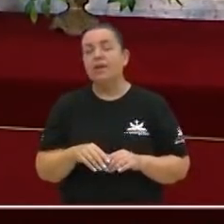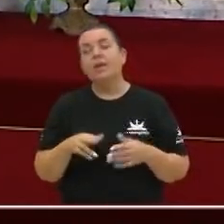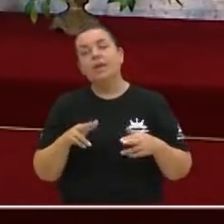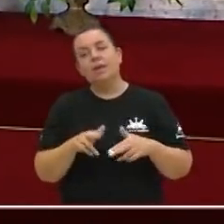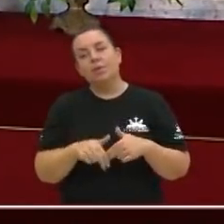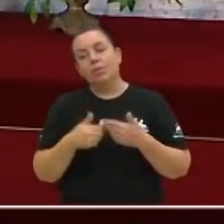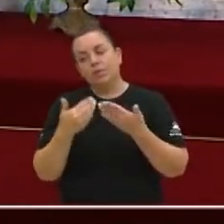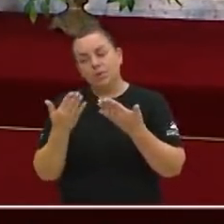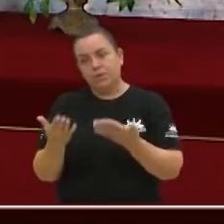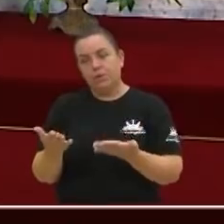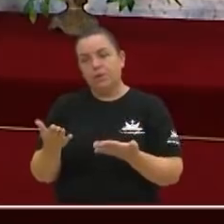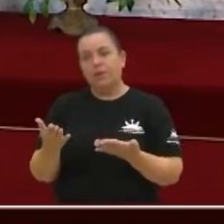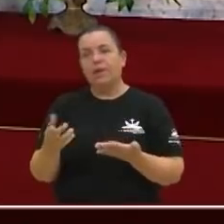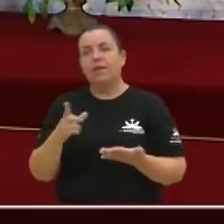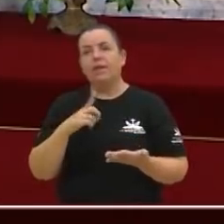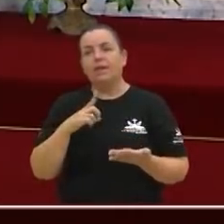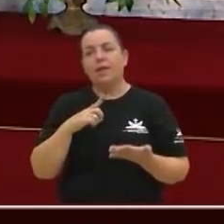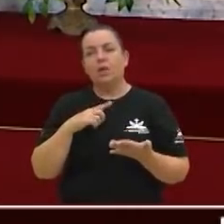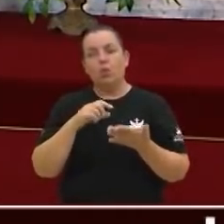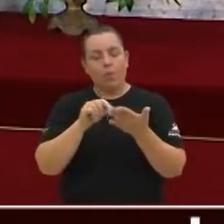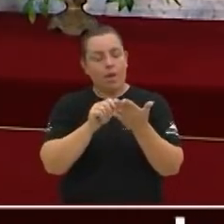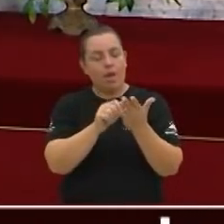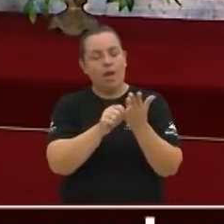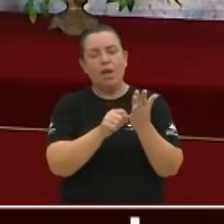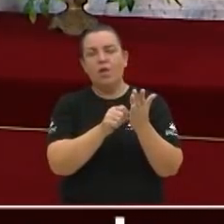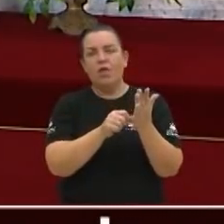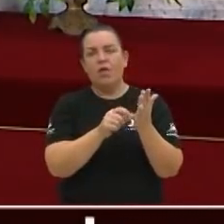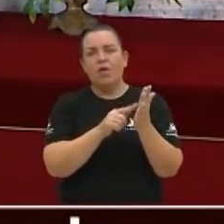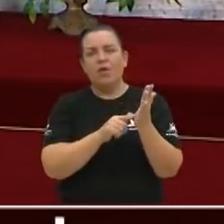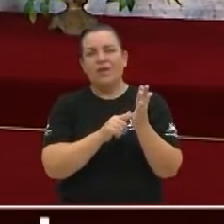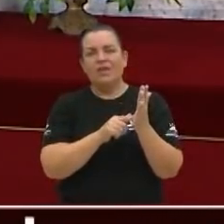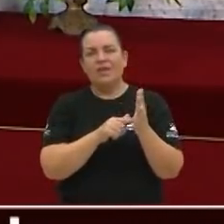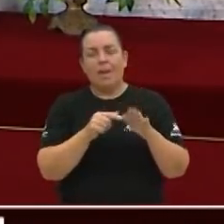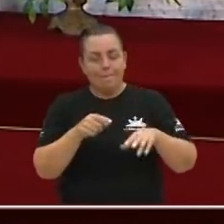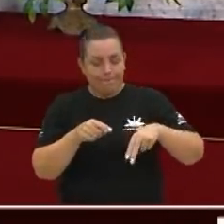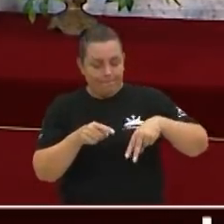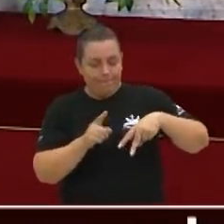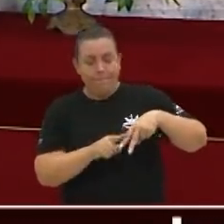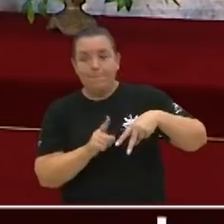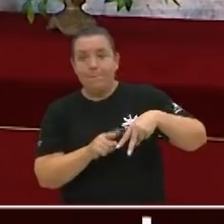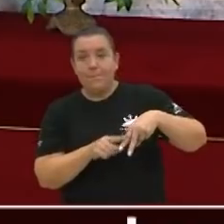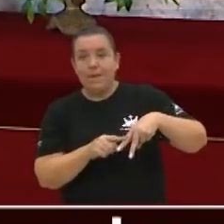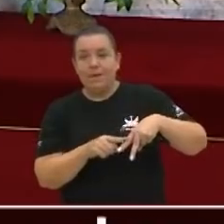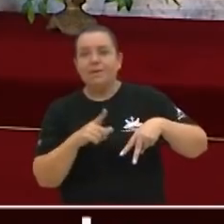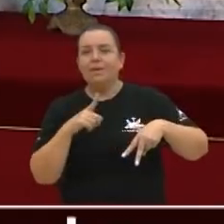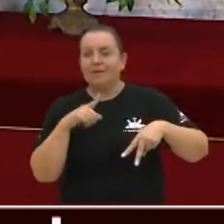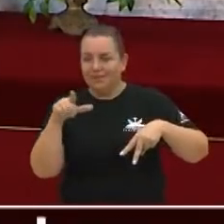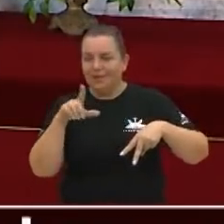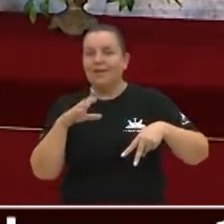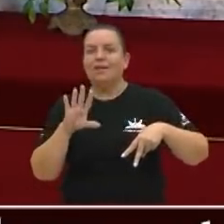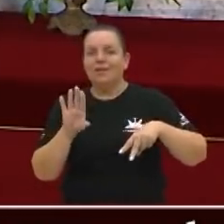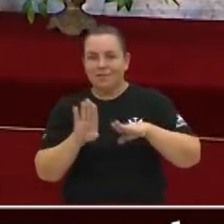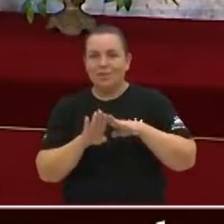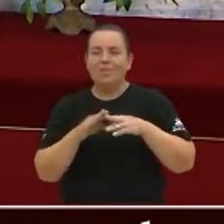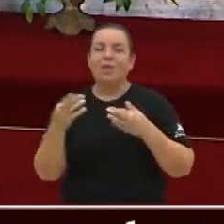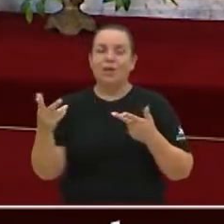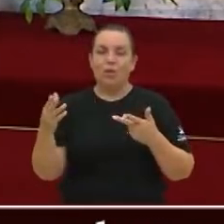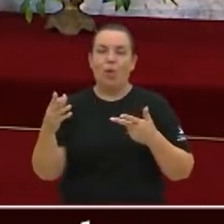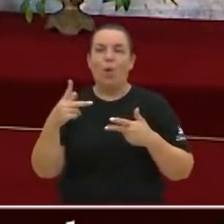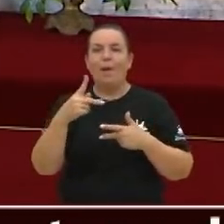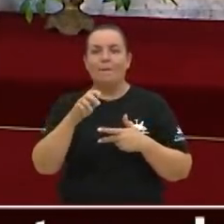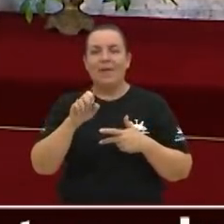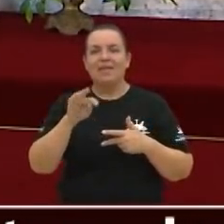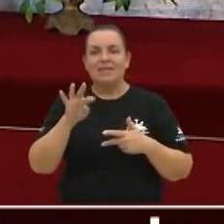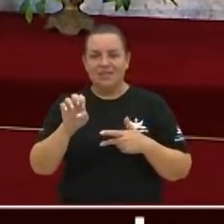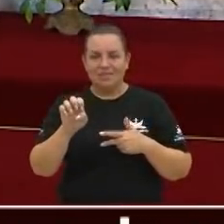isso que ele carrega uma ferida na perna o que ele também contraiu a peste